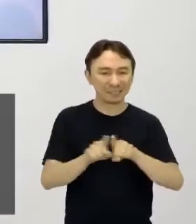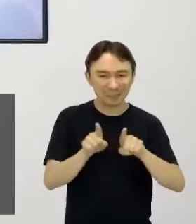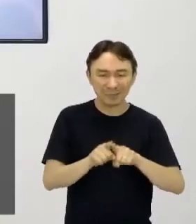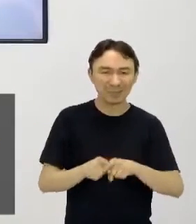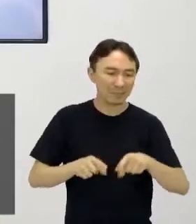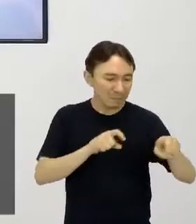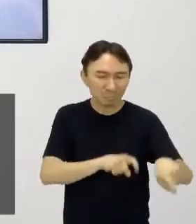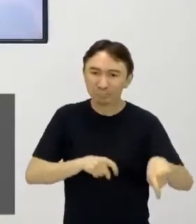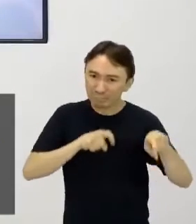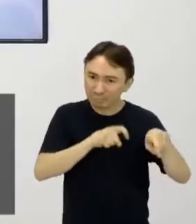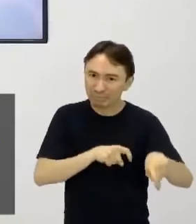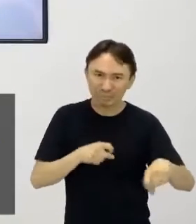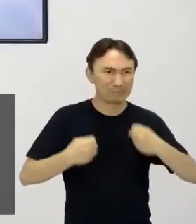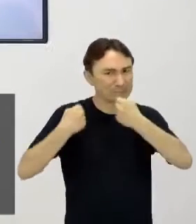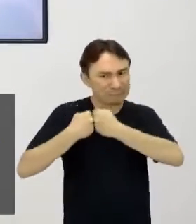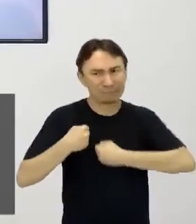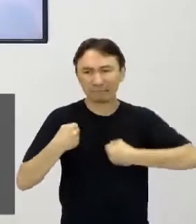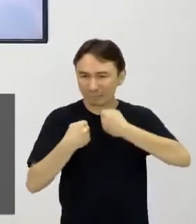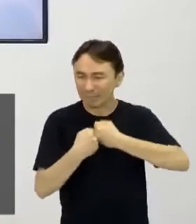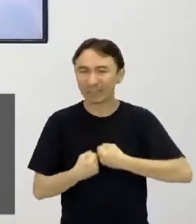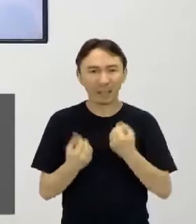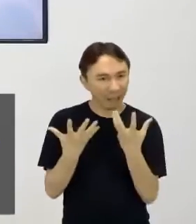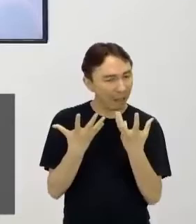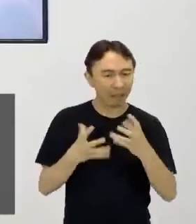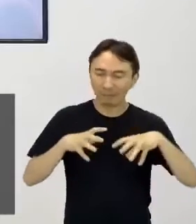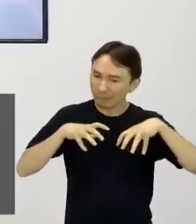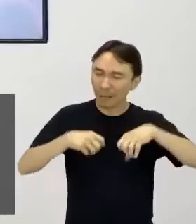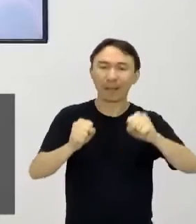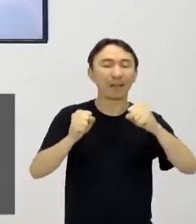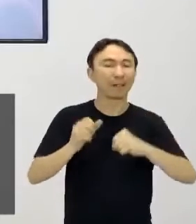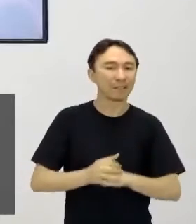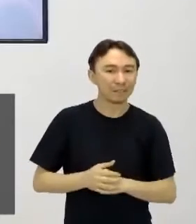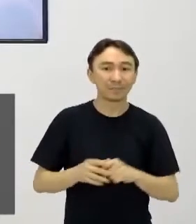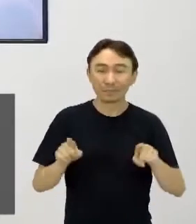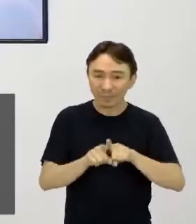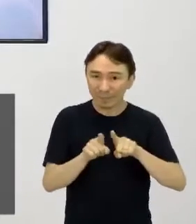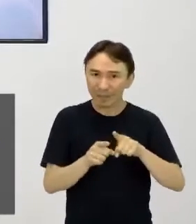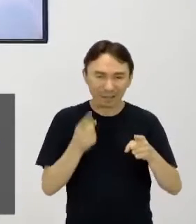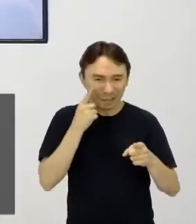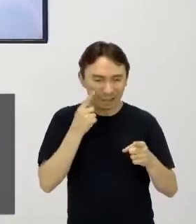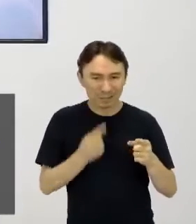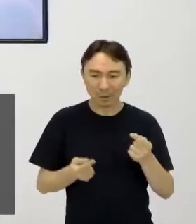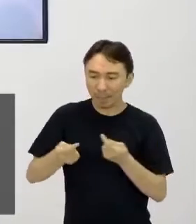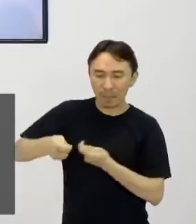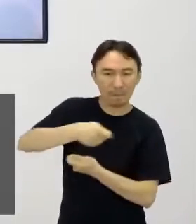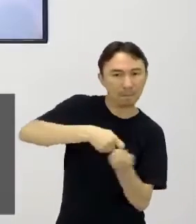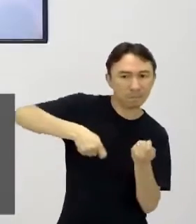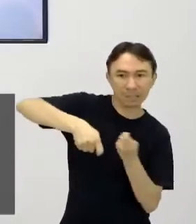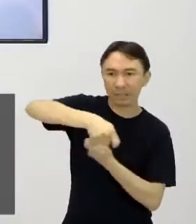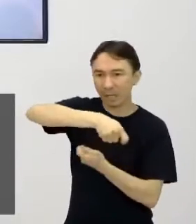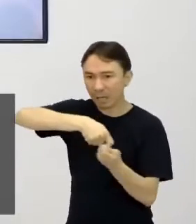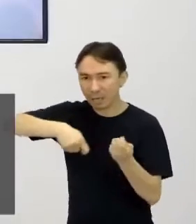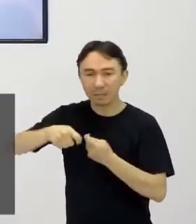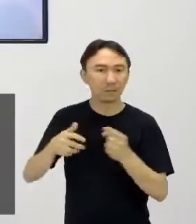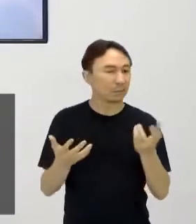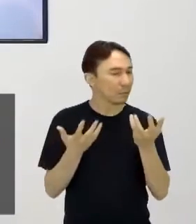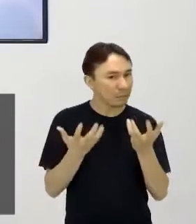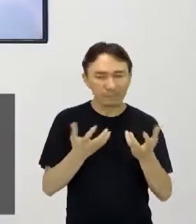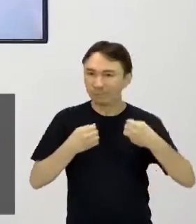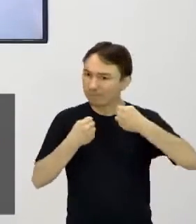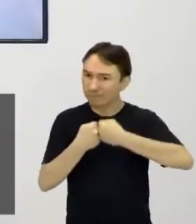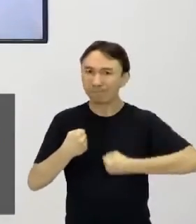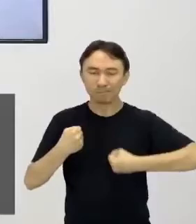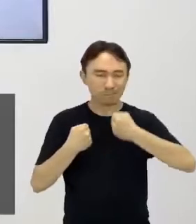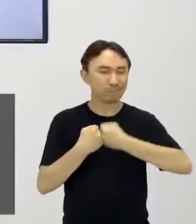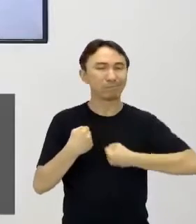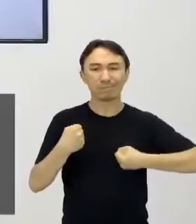os comerciantes também querendo saber aí qual que é a porção deles do Brasil. E esse é o cenário que nós temos neste momento.